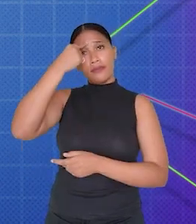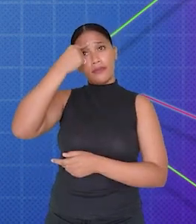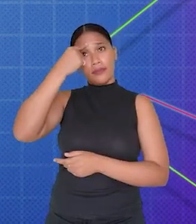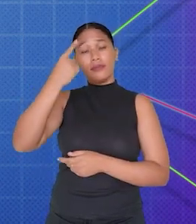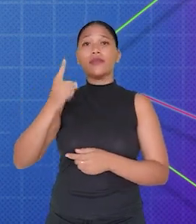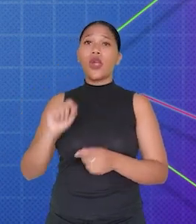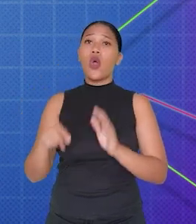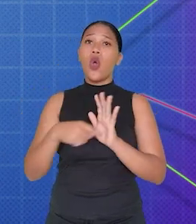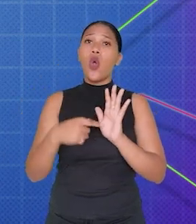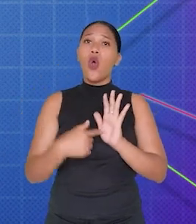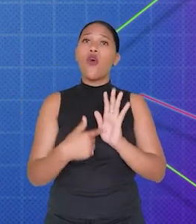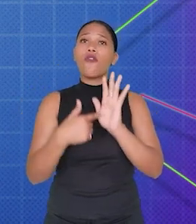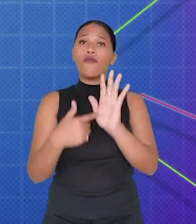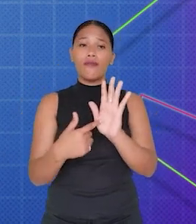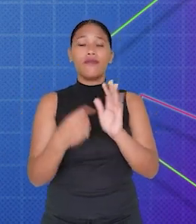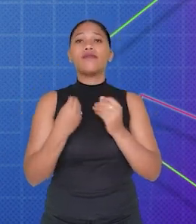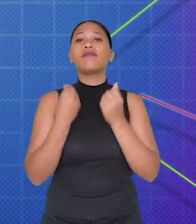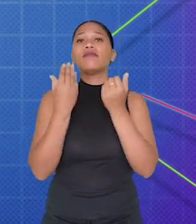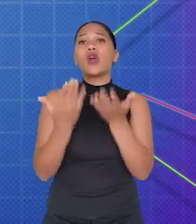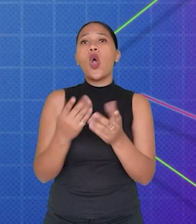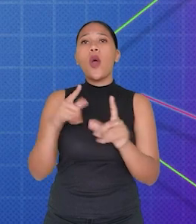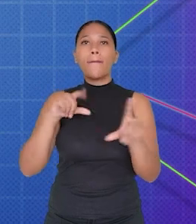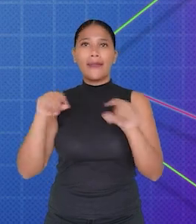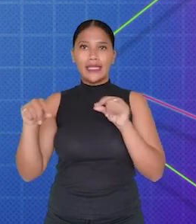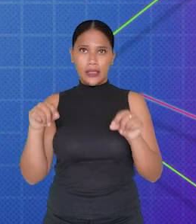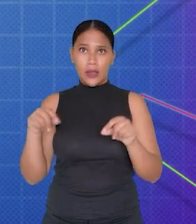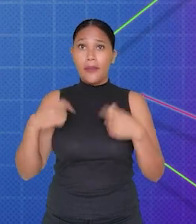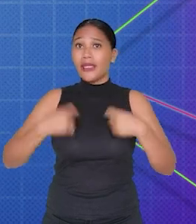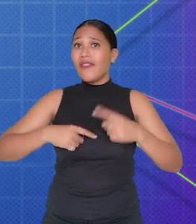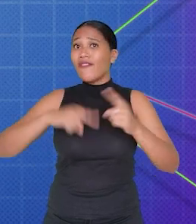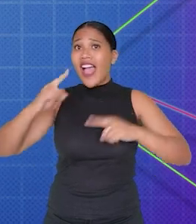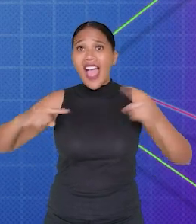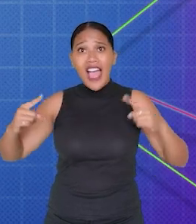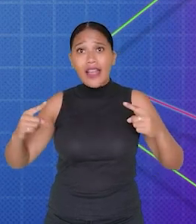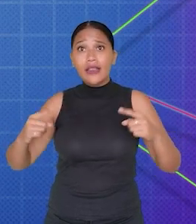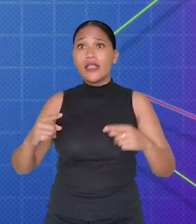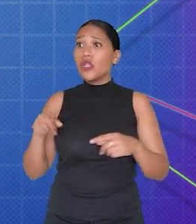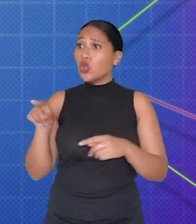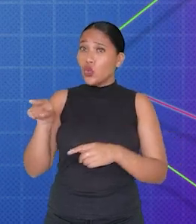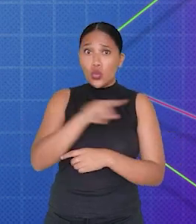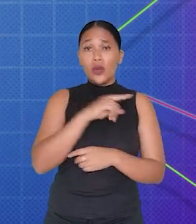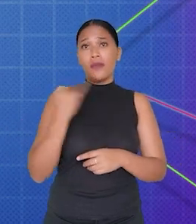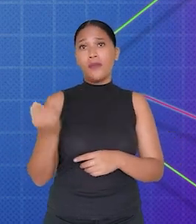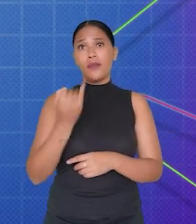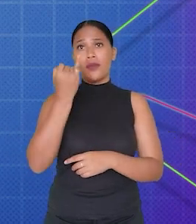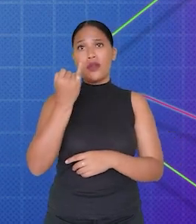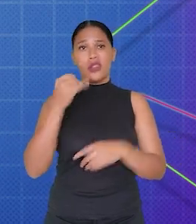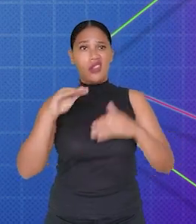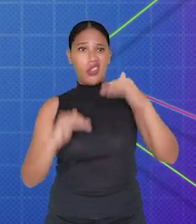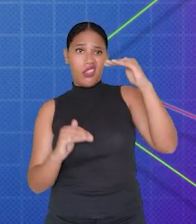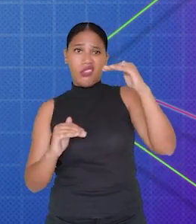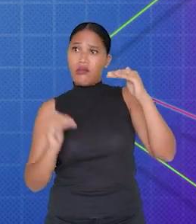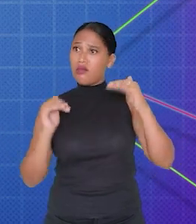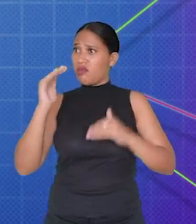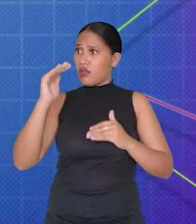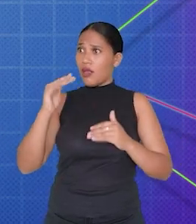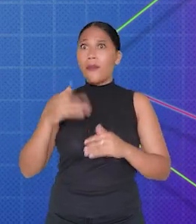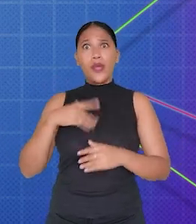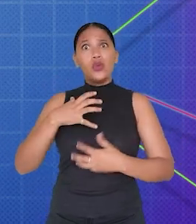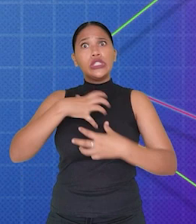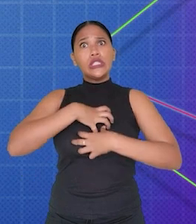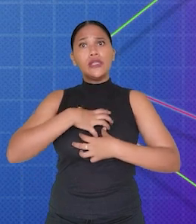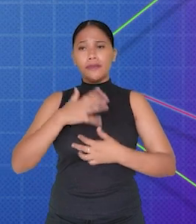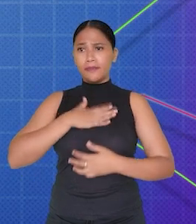mente. Oferecer opções variadas. As opções precisam ser variadas e significativas para que o jogador sinta que suas escolhas